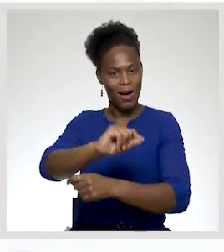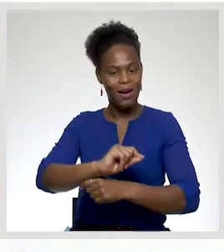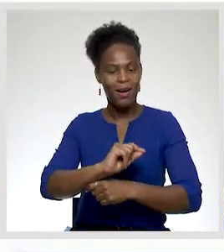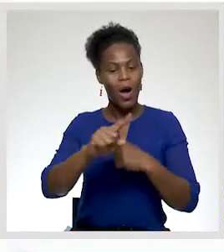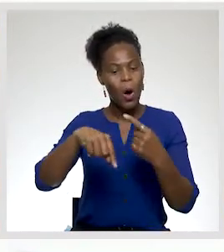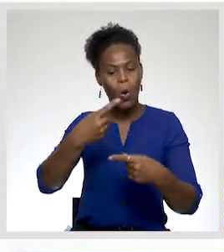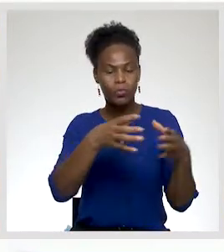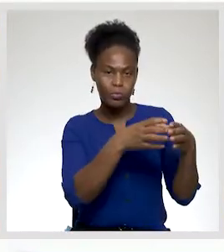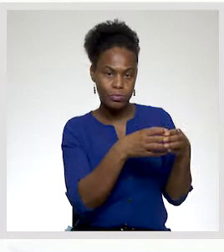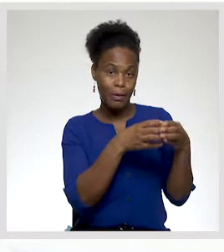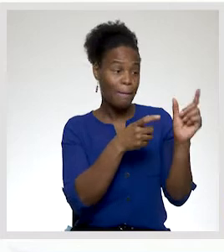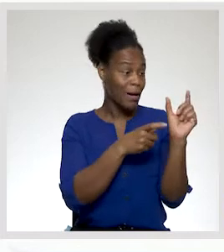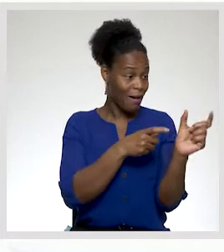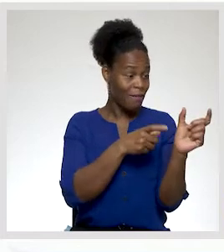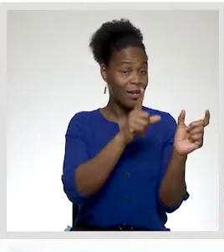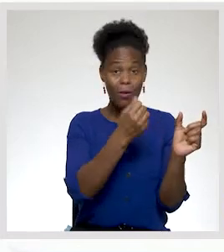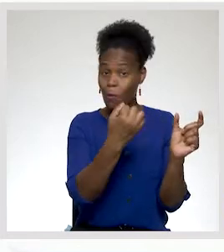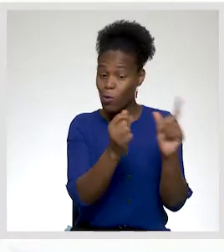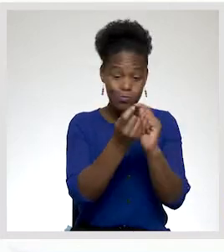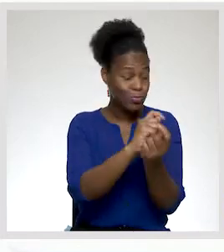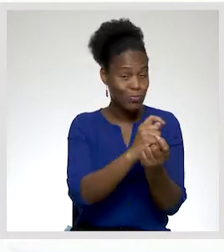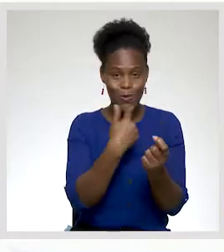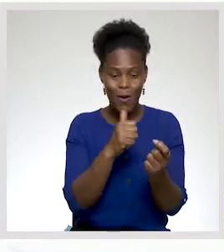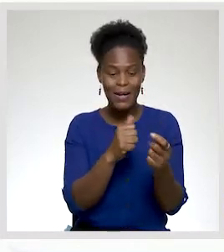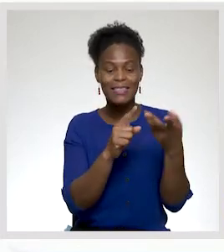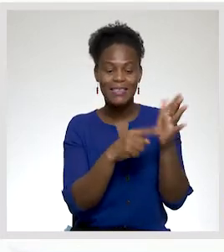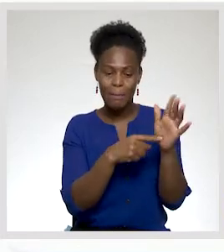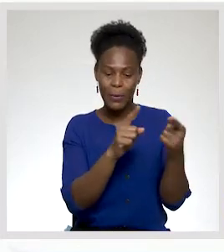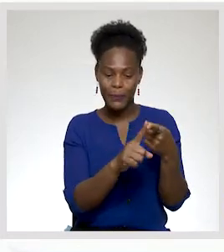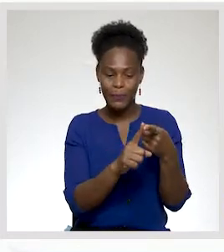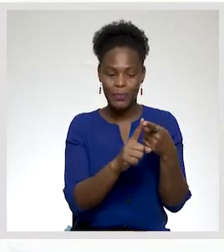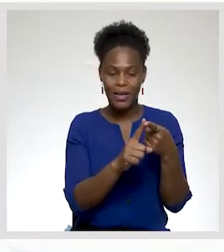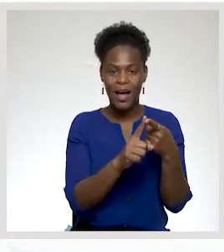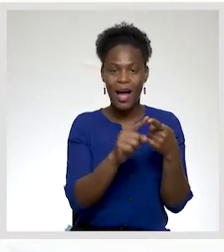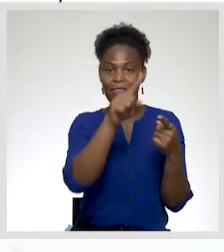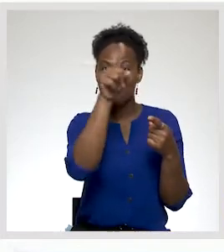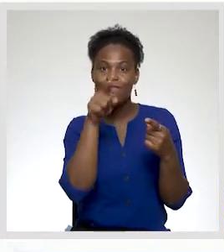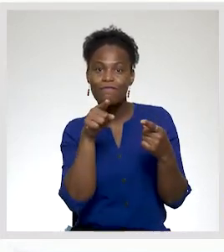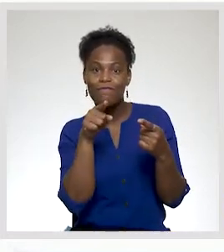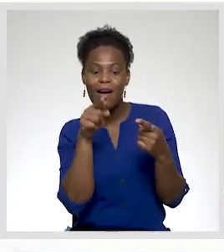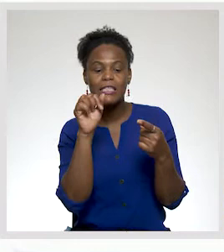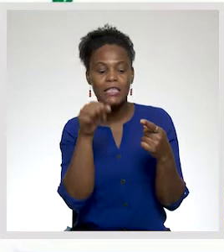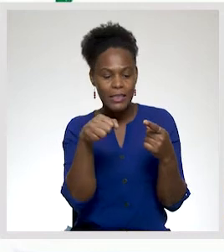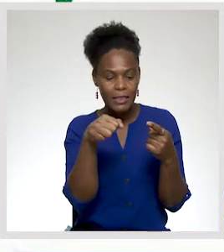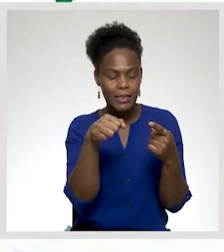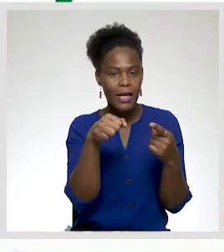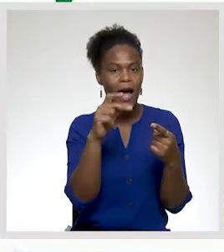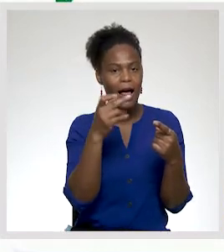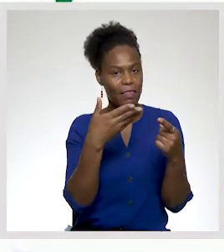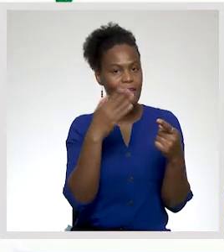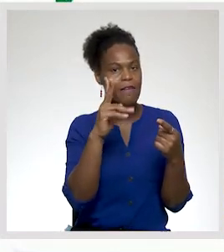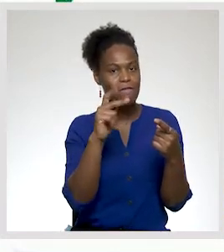Há outras classes em que as palavras são invariáveis. Por exemplo, os advérbios. Sim é um